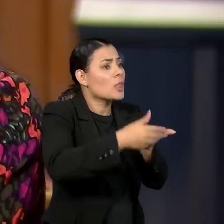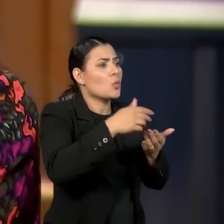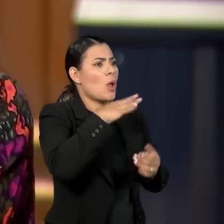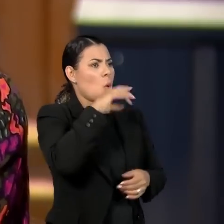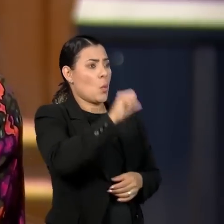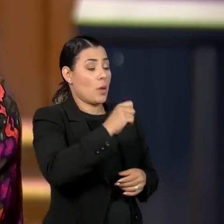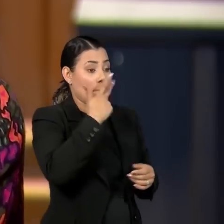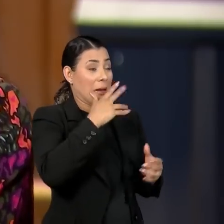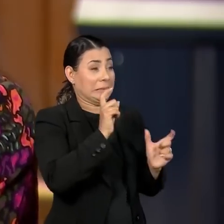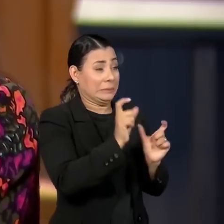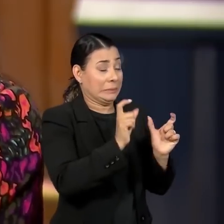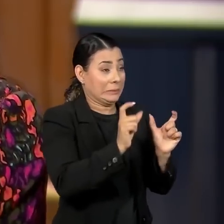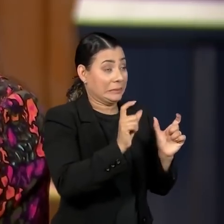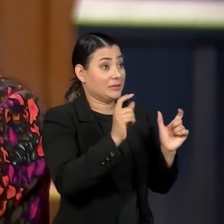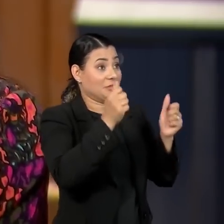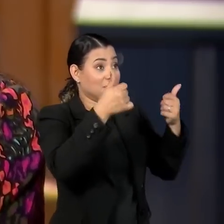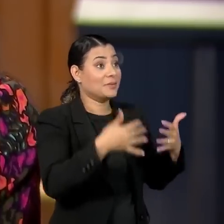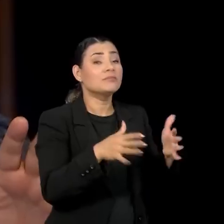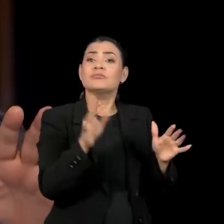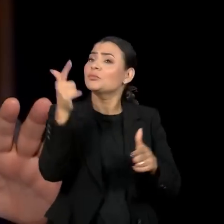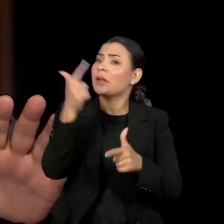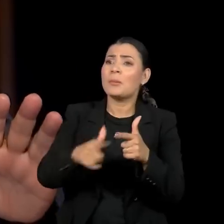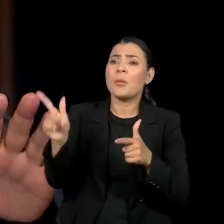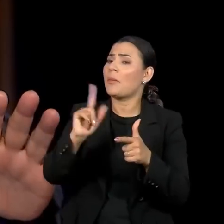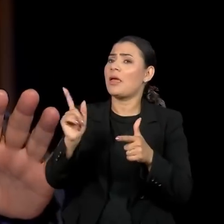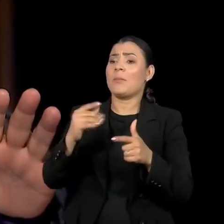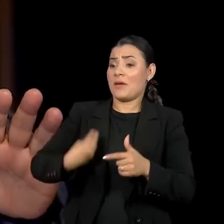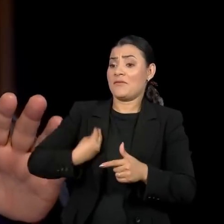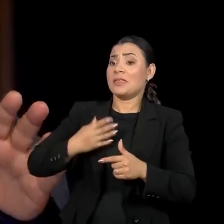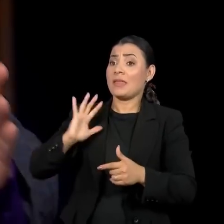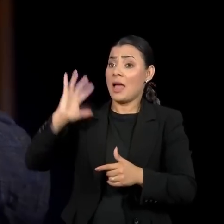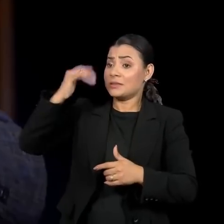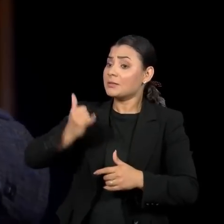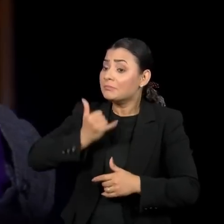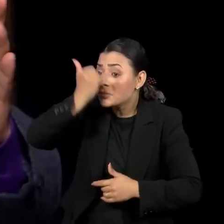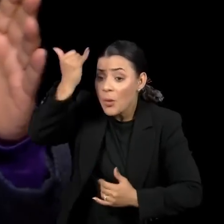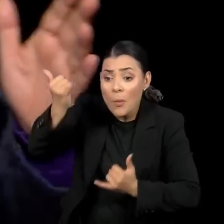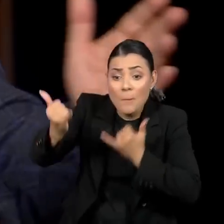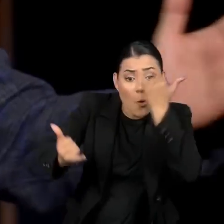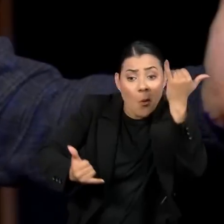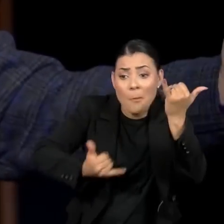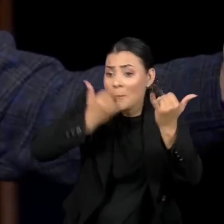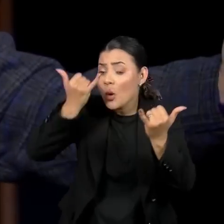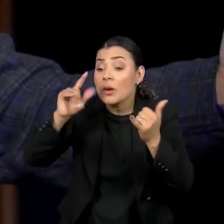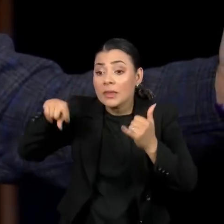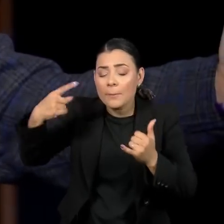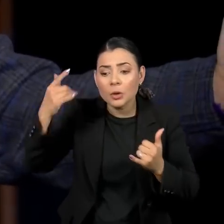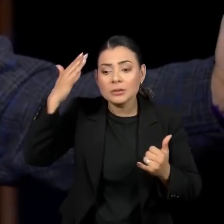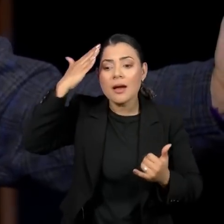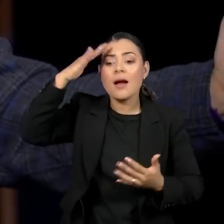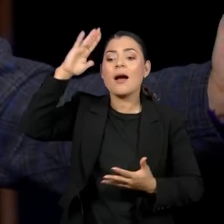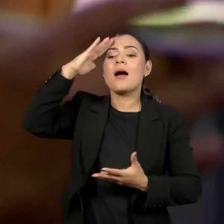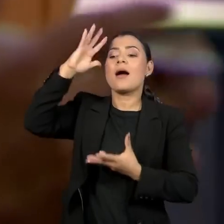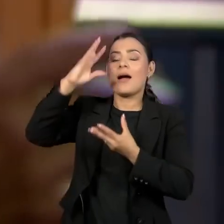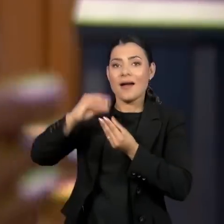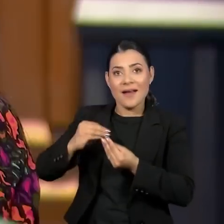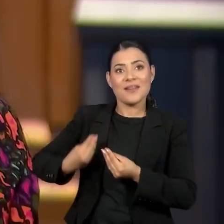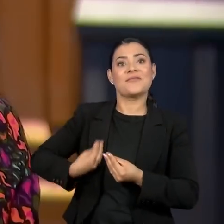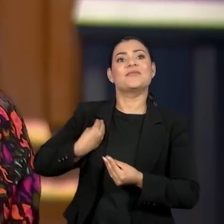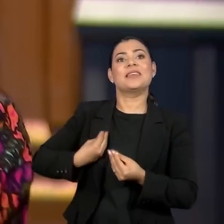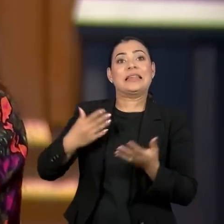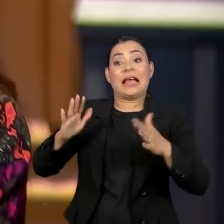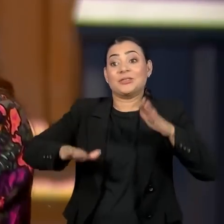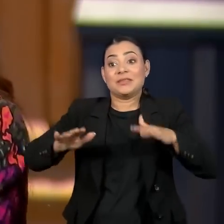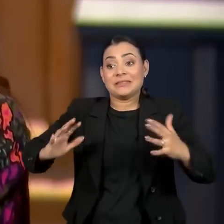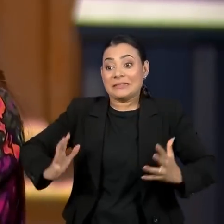Não, inclusive depois também. E depois também. A vida é dar tropeços e depois entender o que fazer ali, né? Com o arranhão que fica no